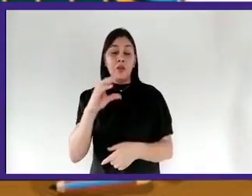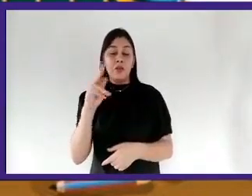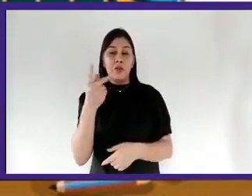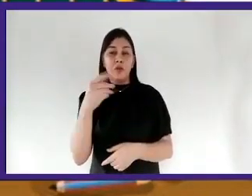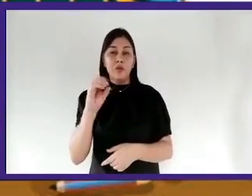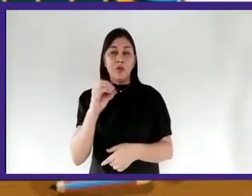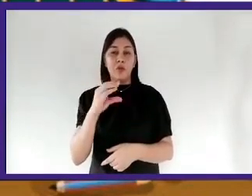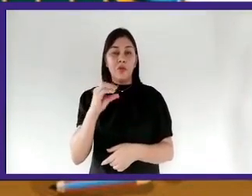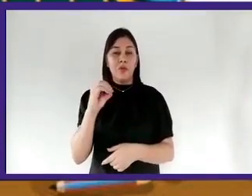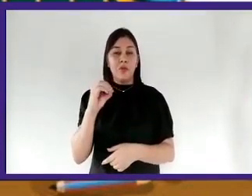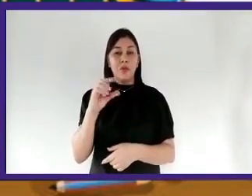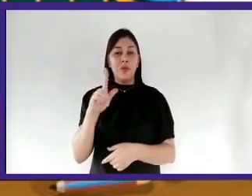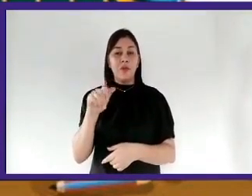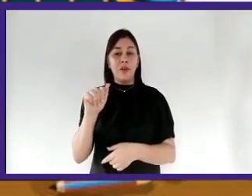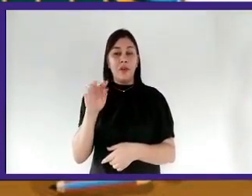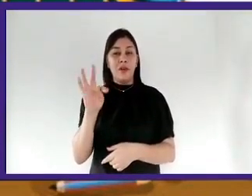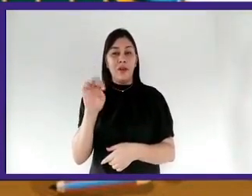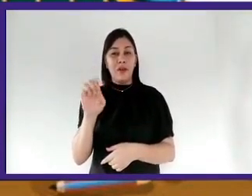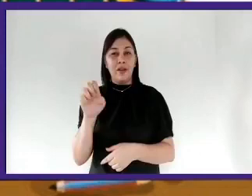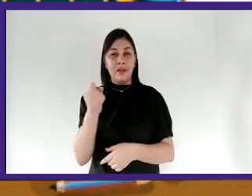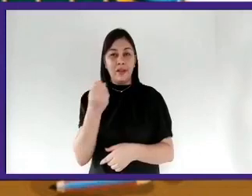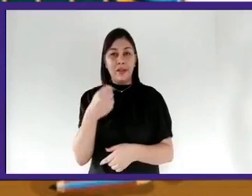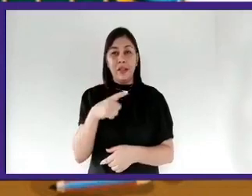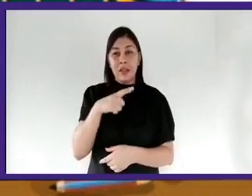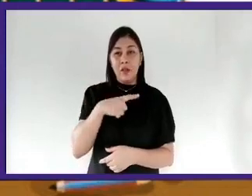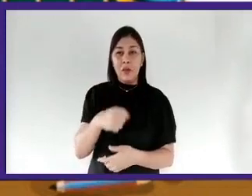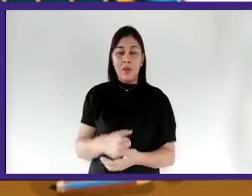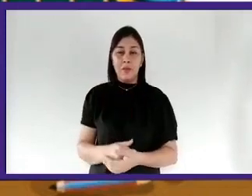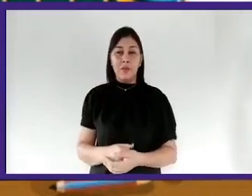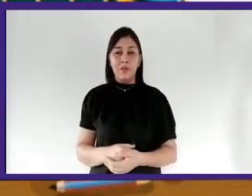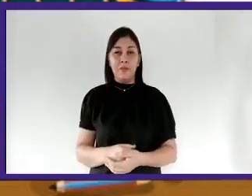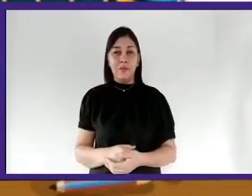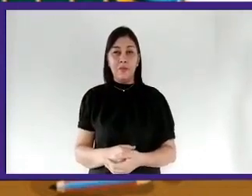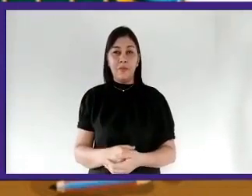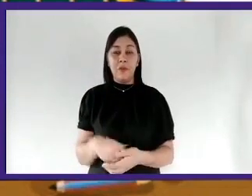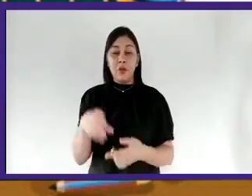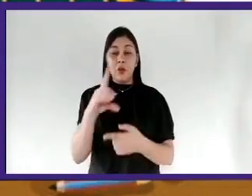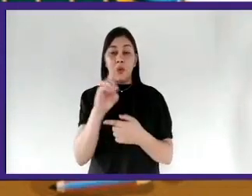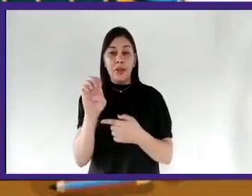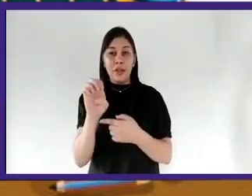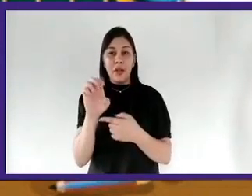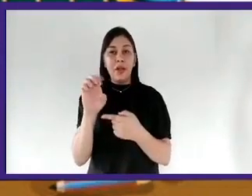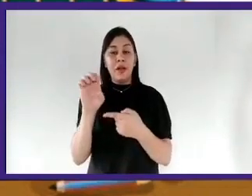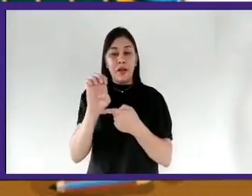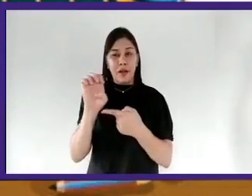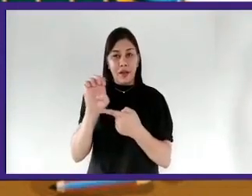chocolate. Colheres de chocolate. Nós temos a vogal E.